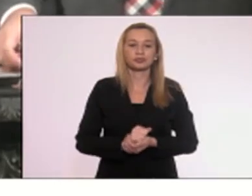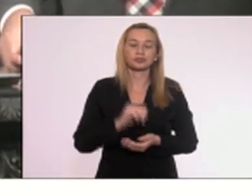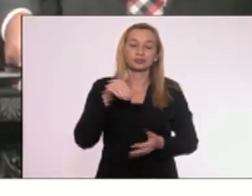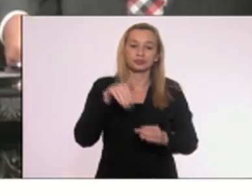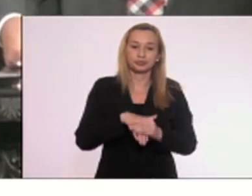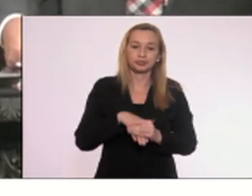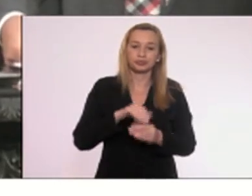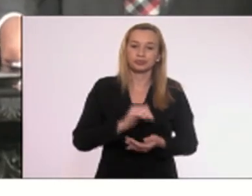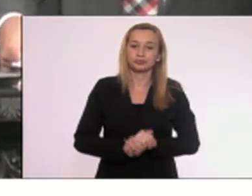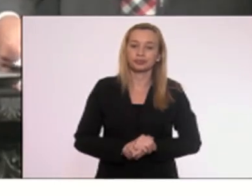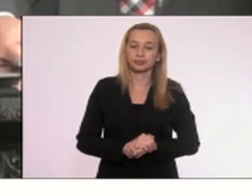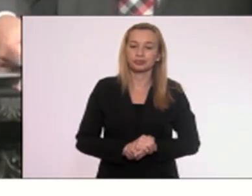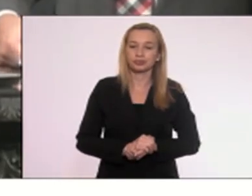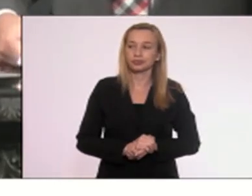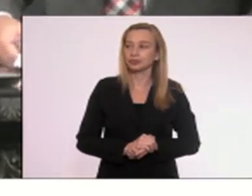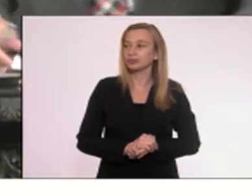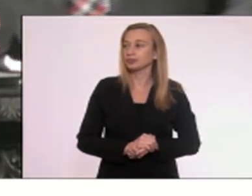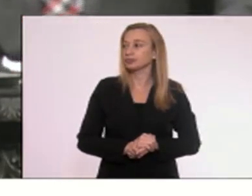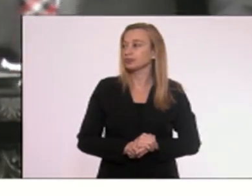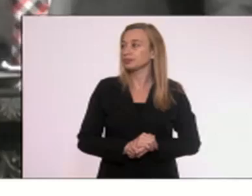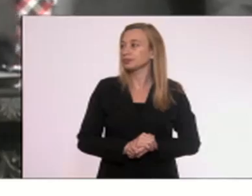votar.